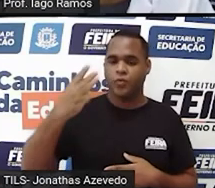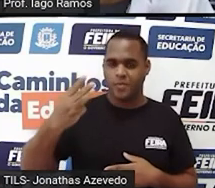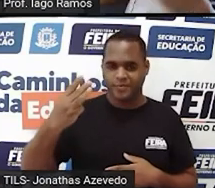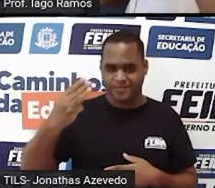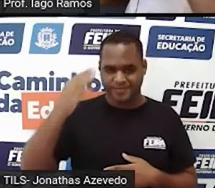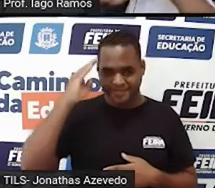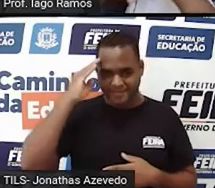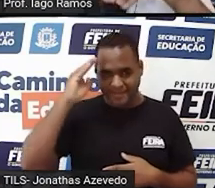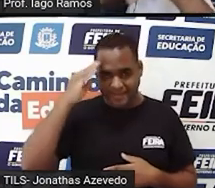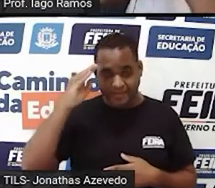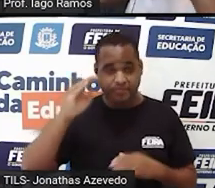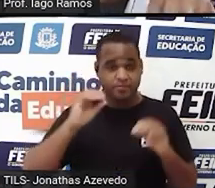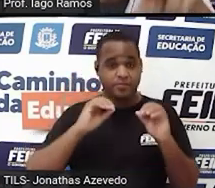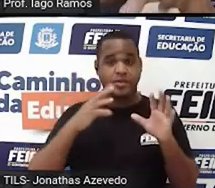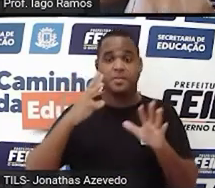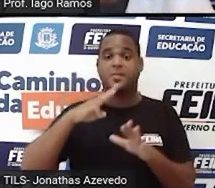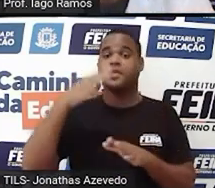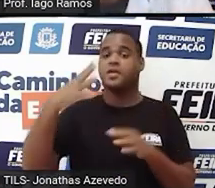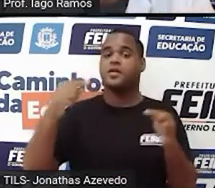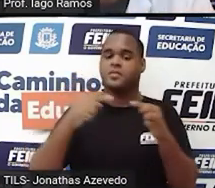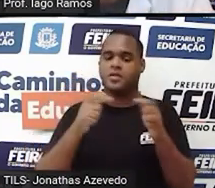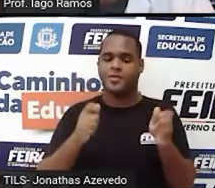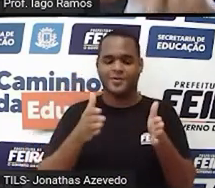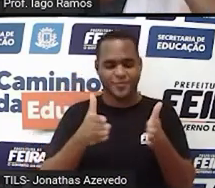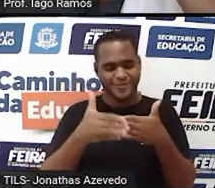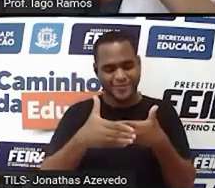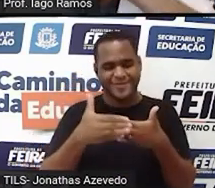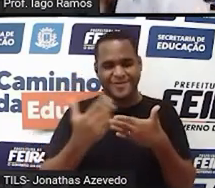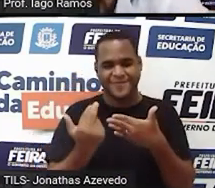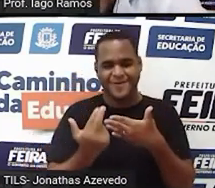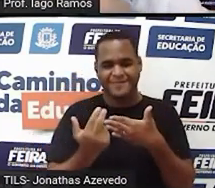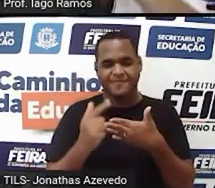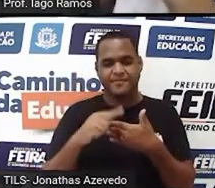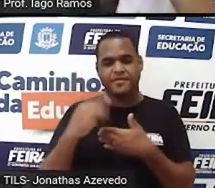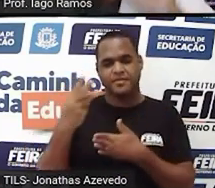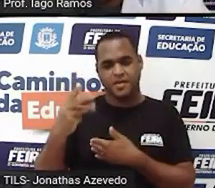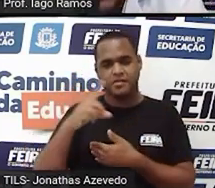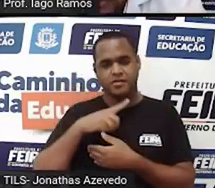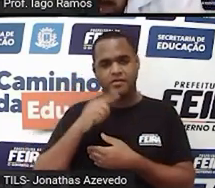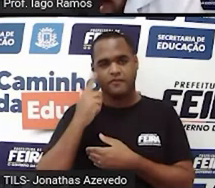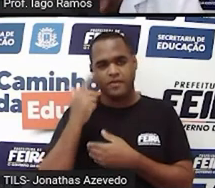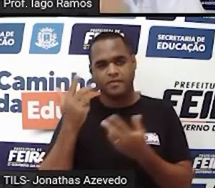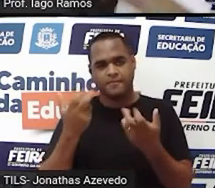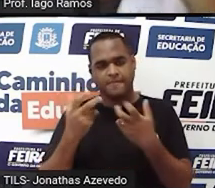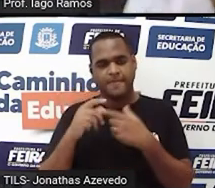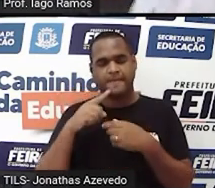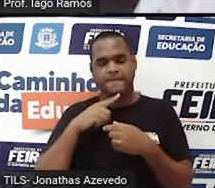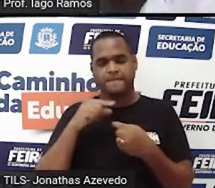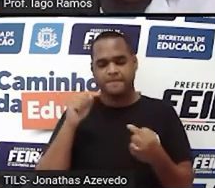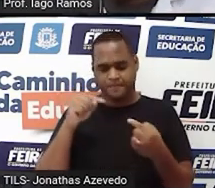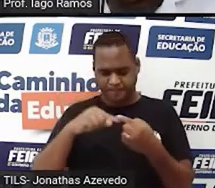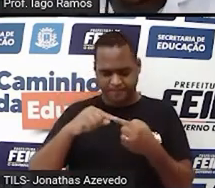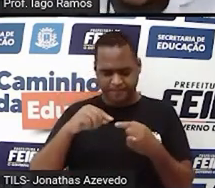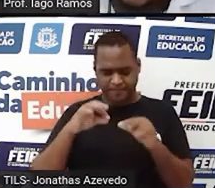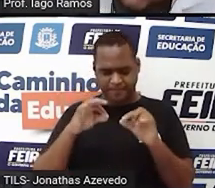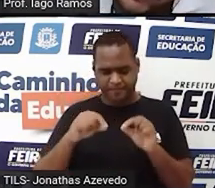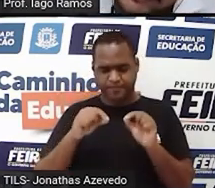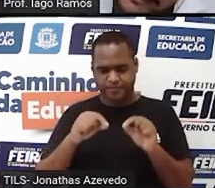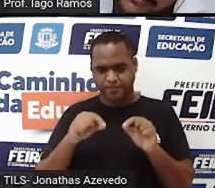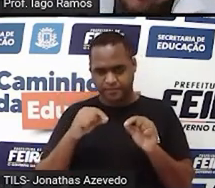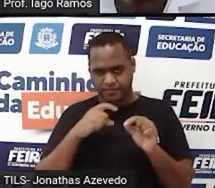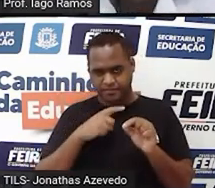cúbico esse cúbico tem a ver do cubo e o 3 que a gente cúbico a